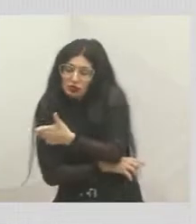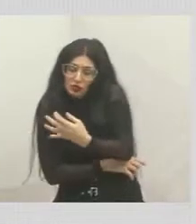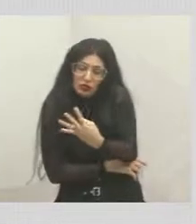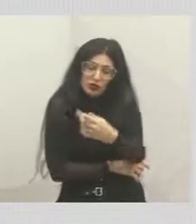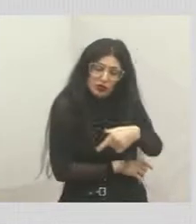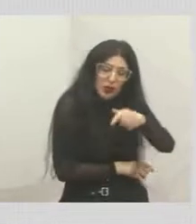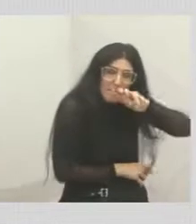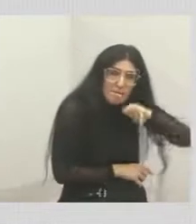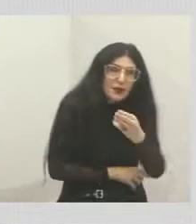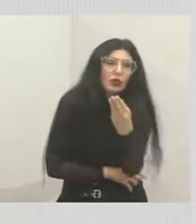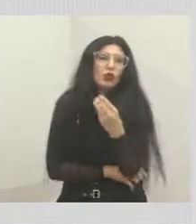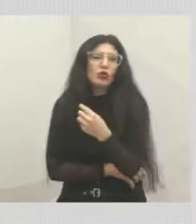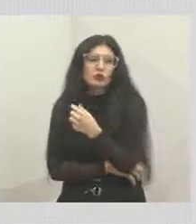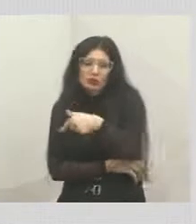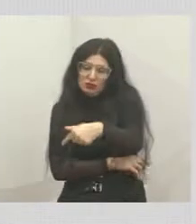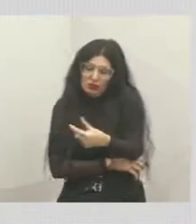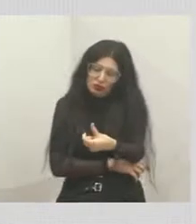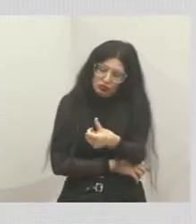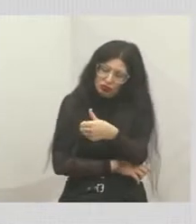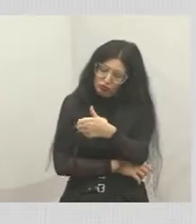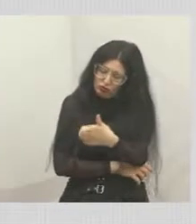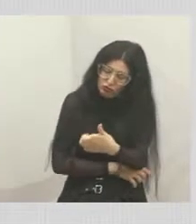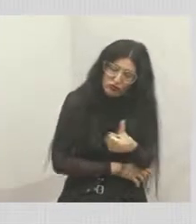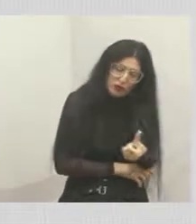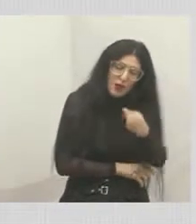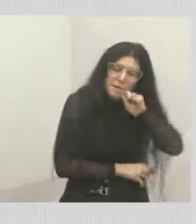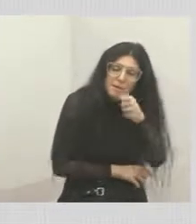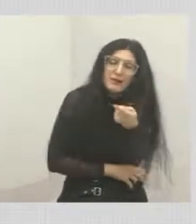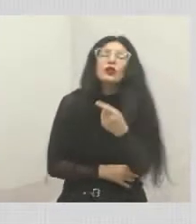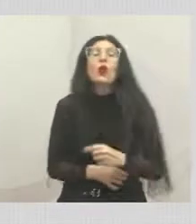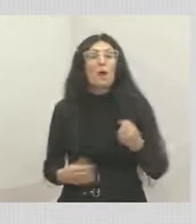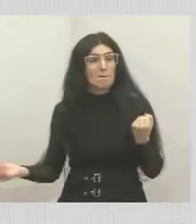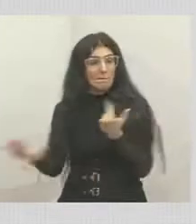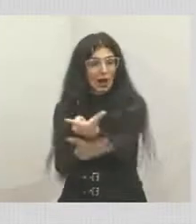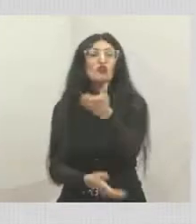147.716.000 e liquidado até o segundo quadrimestre